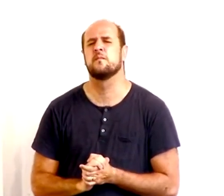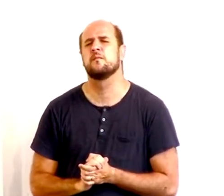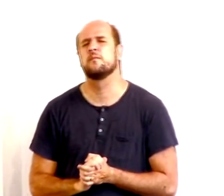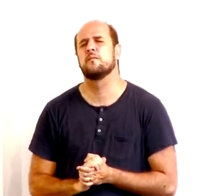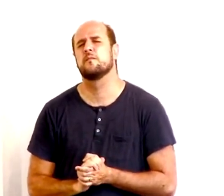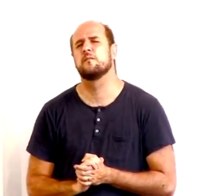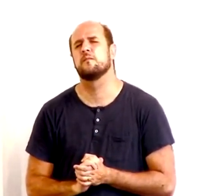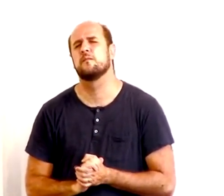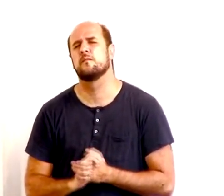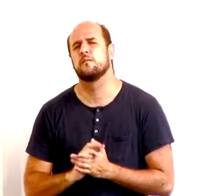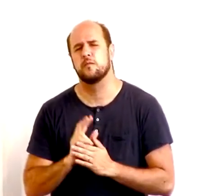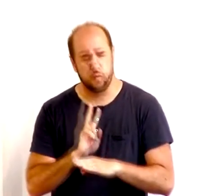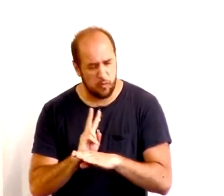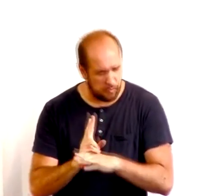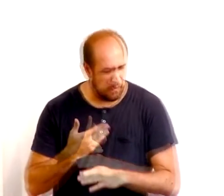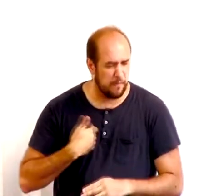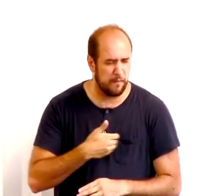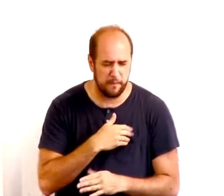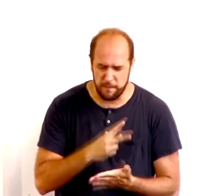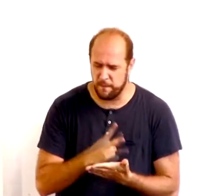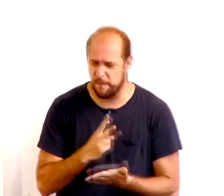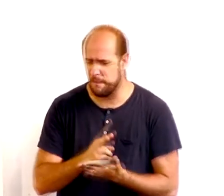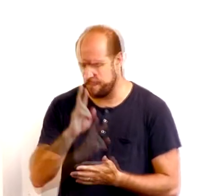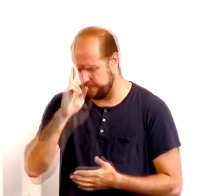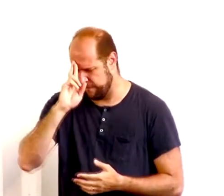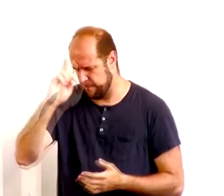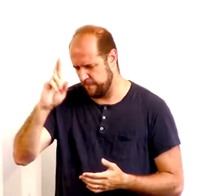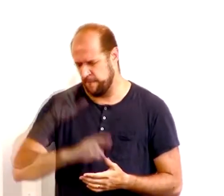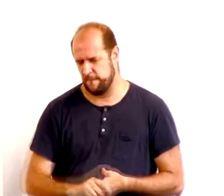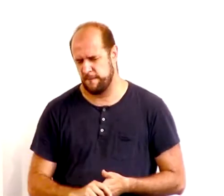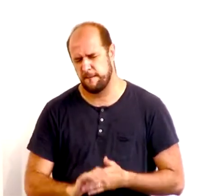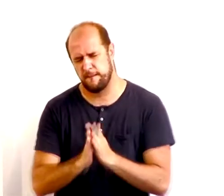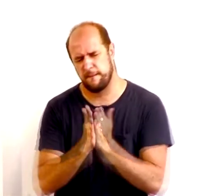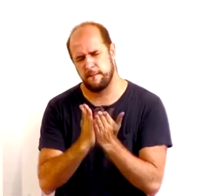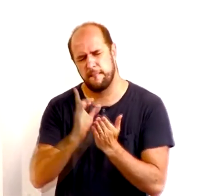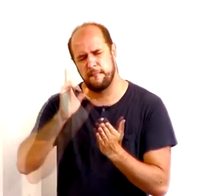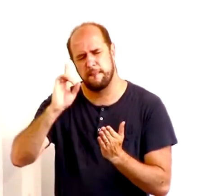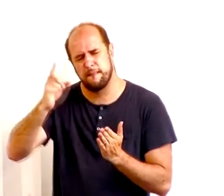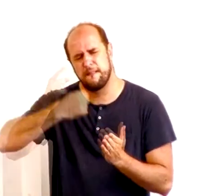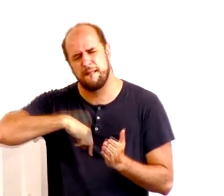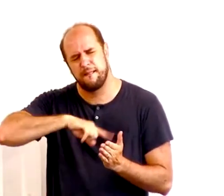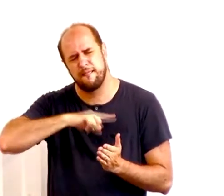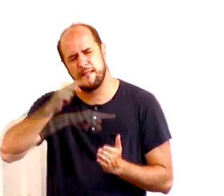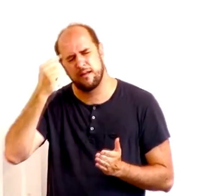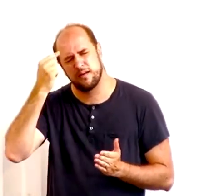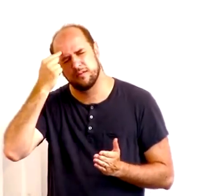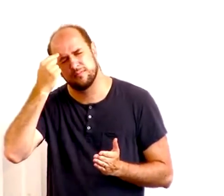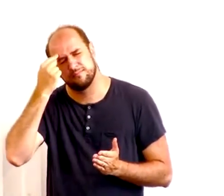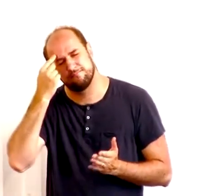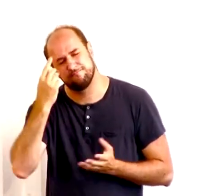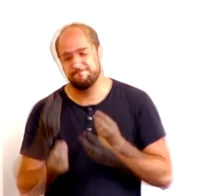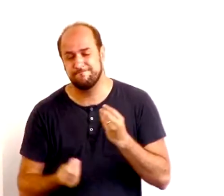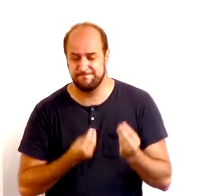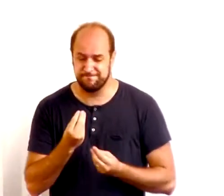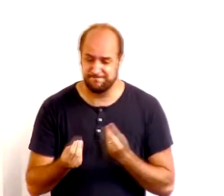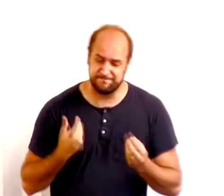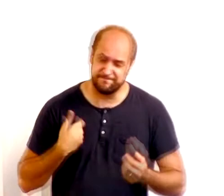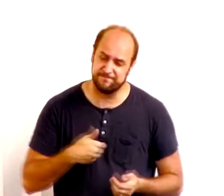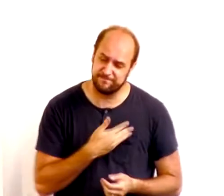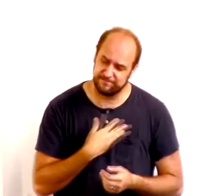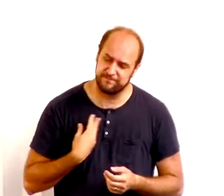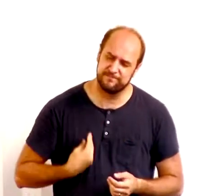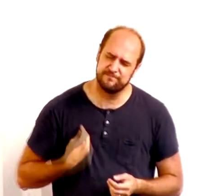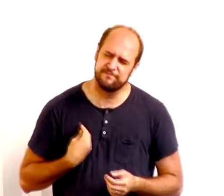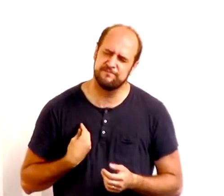situação confortável, Senhor. É a Tua palavra que nos faz pensar em que grupo nós estamos. É a